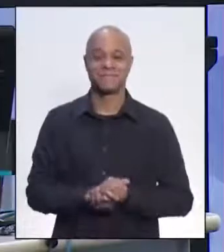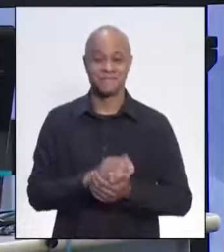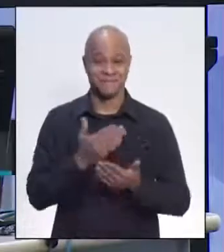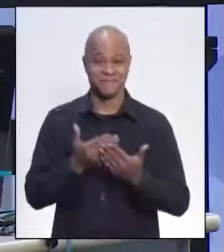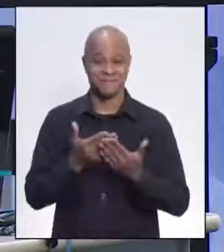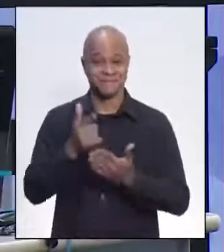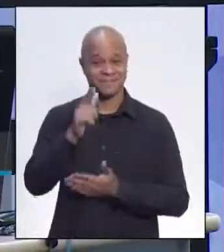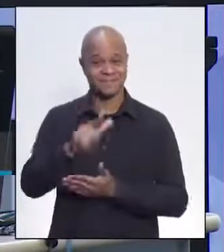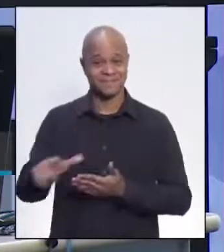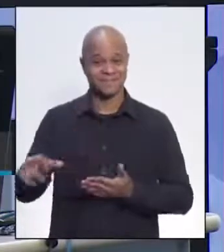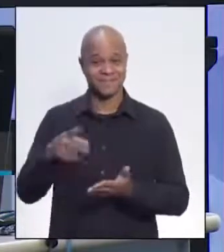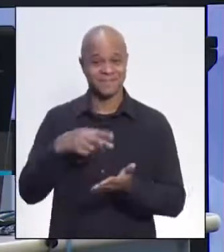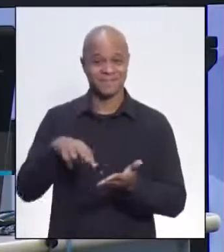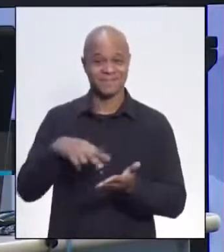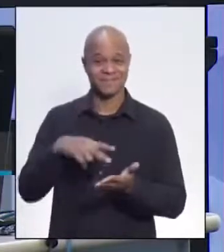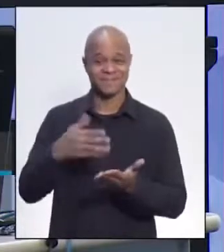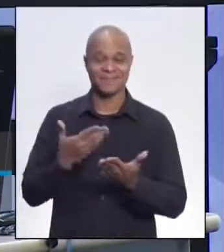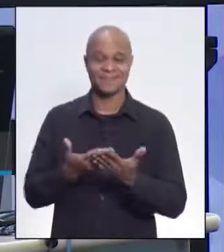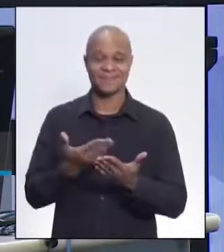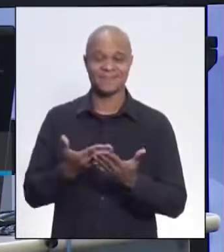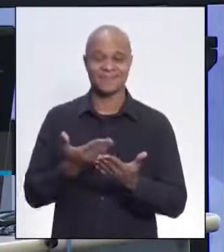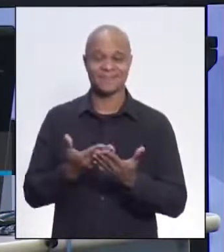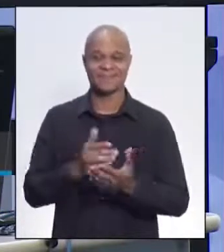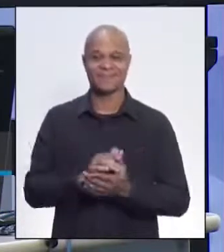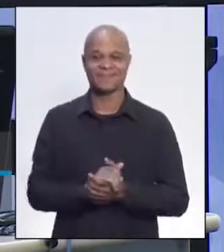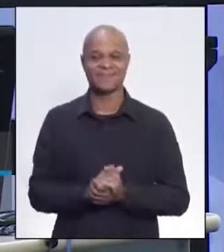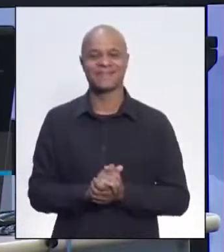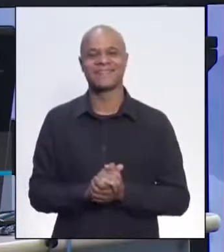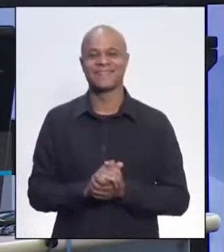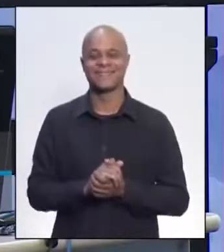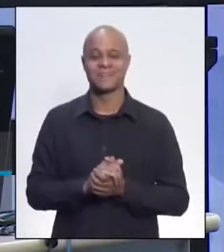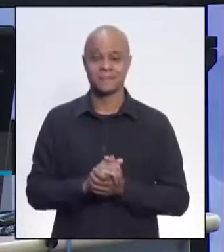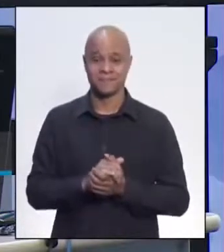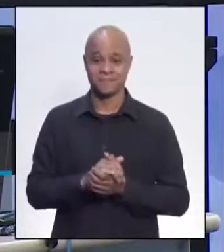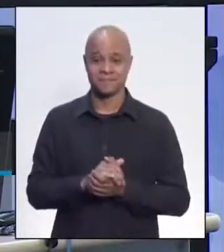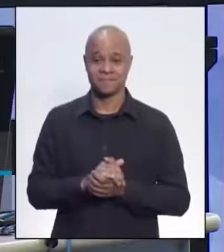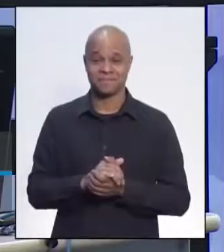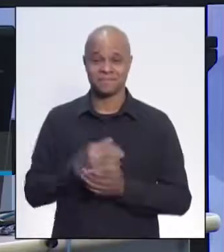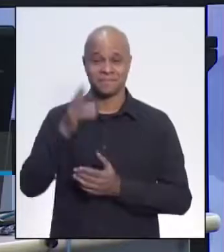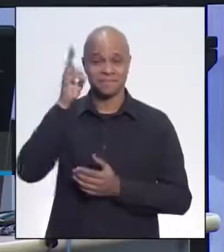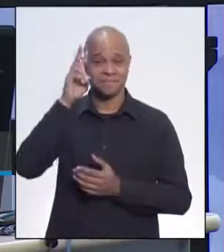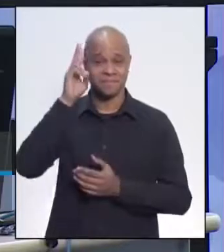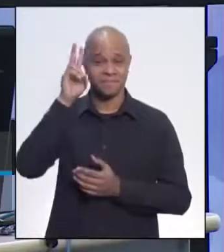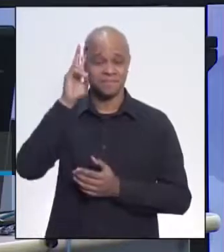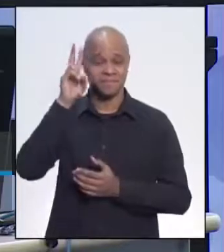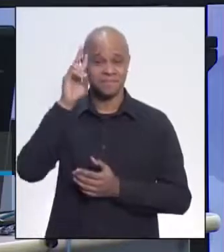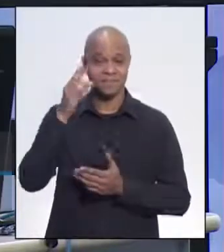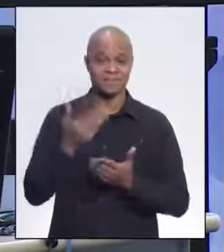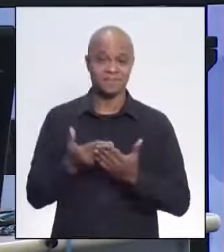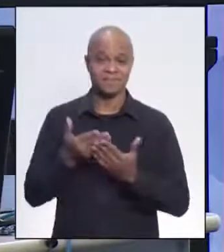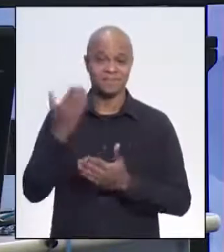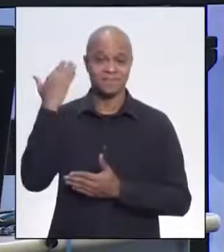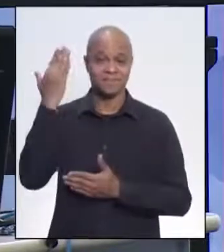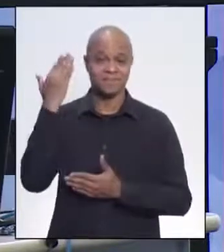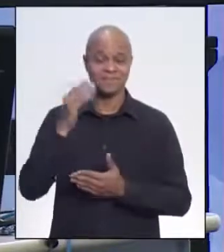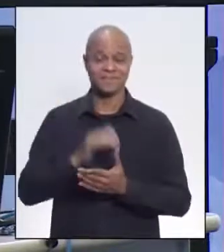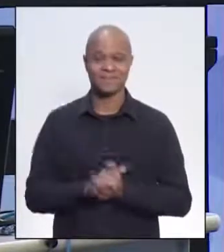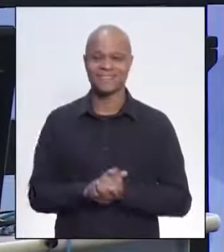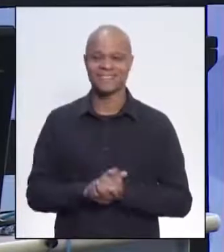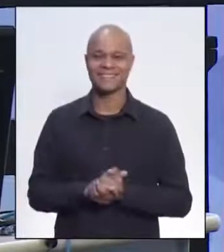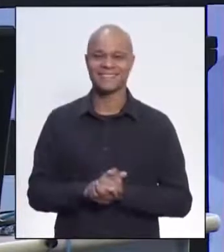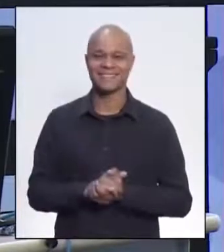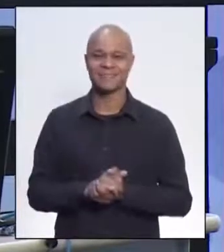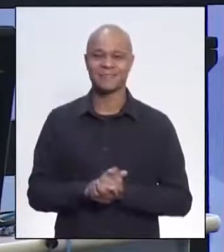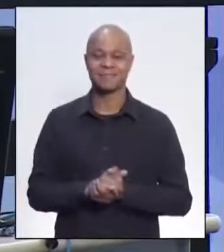aulas de dança. Vamos relembrar o que a gente falou na aula passada. Vamos lá. Danças folclóricas. É uma importante